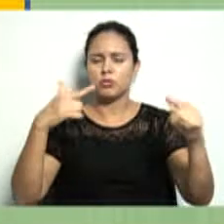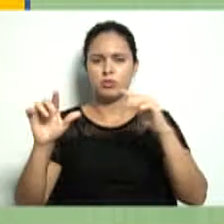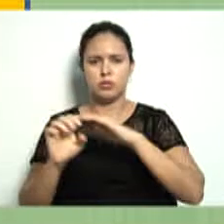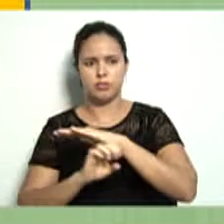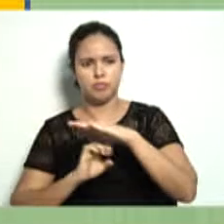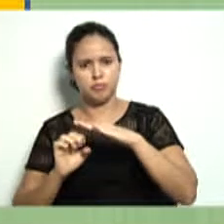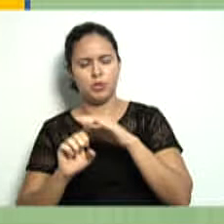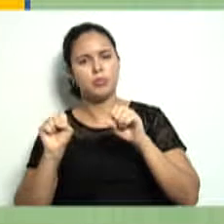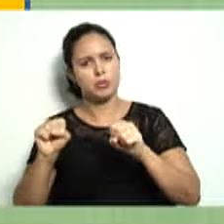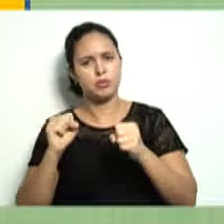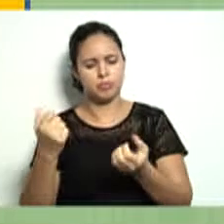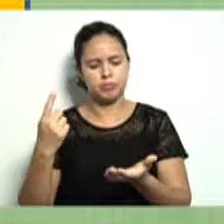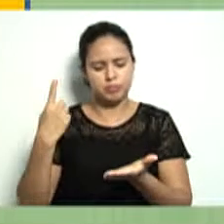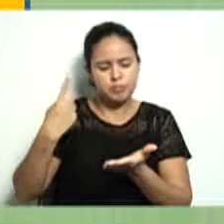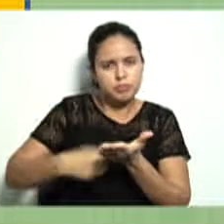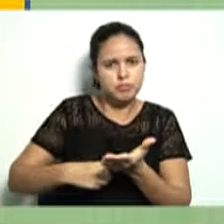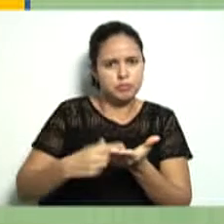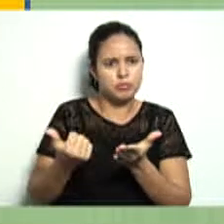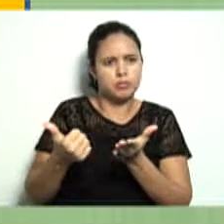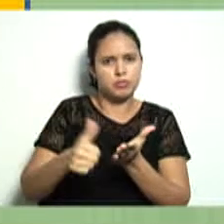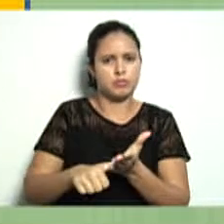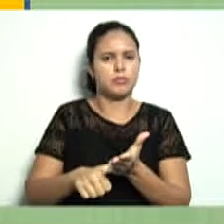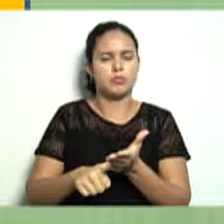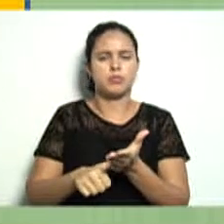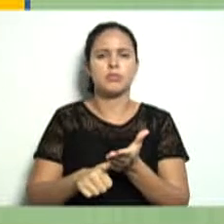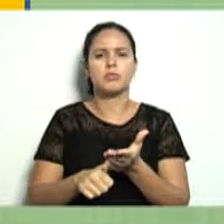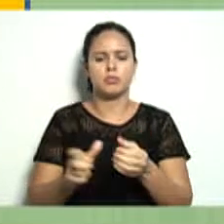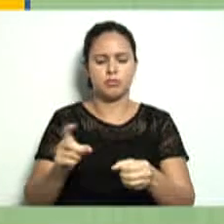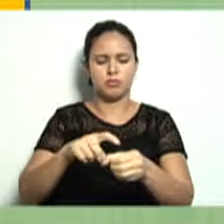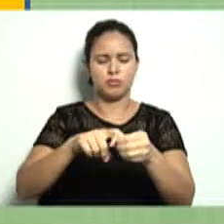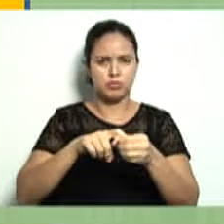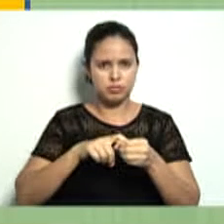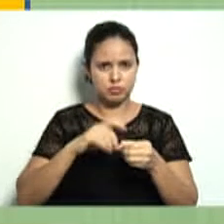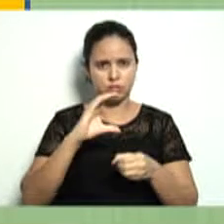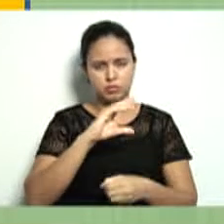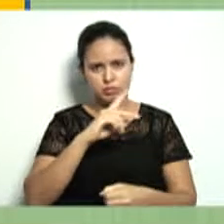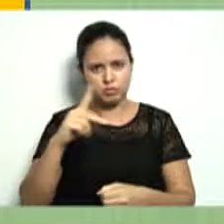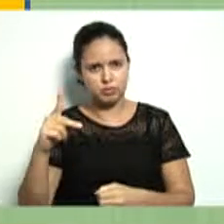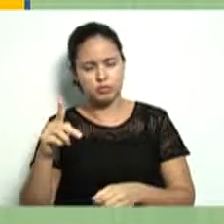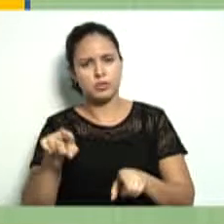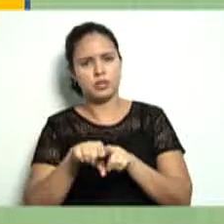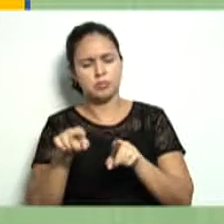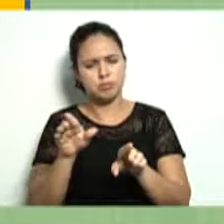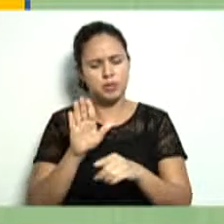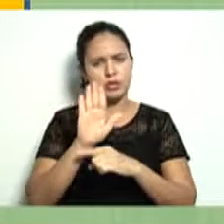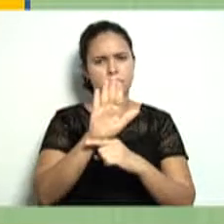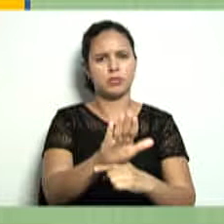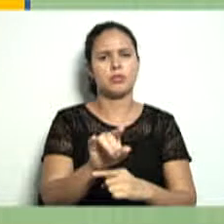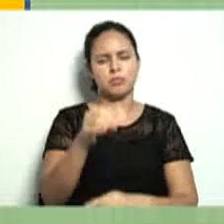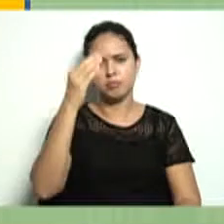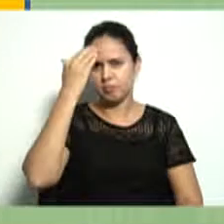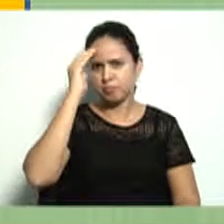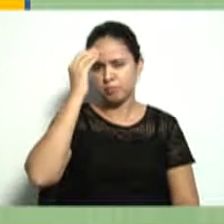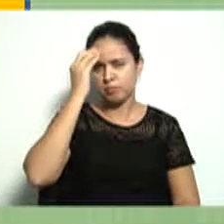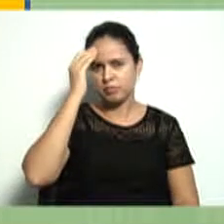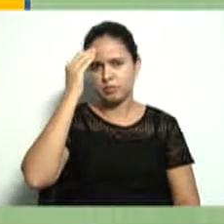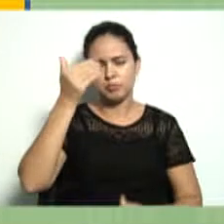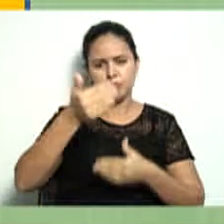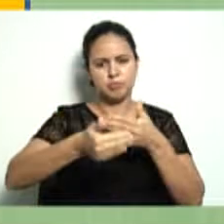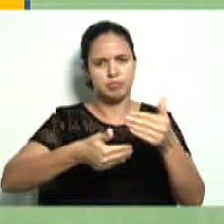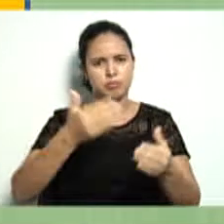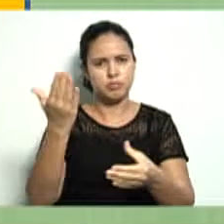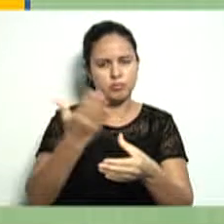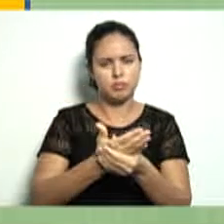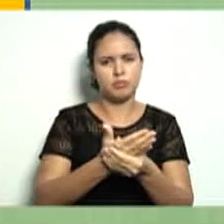ser parceiras da sua cooperativa e auxiliar vocês a entenderem os